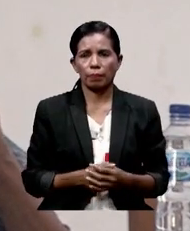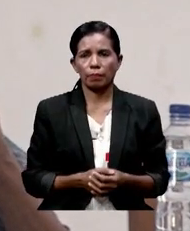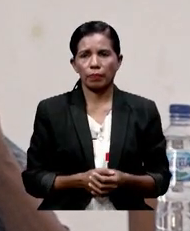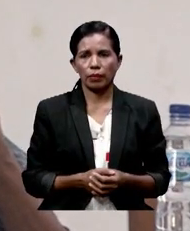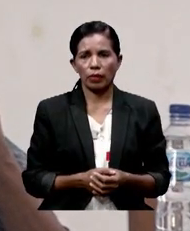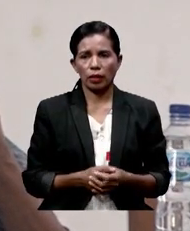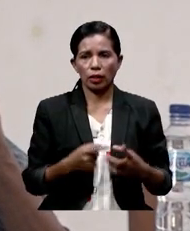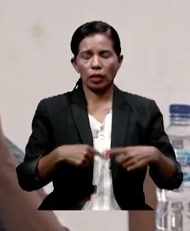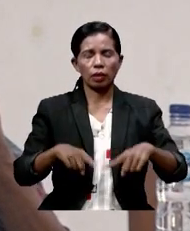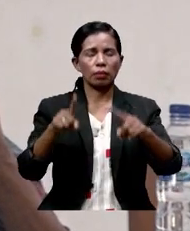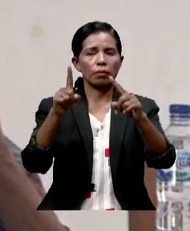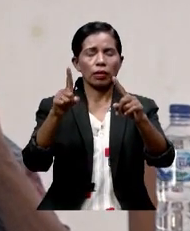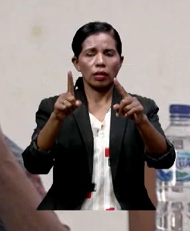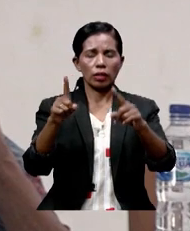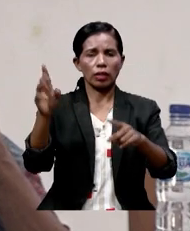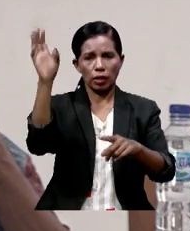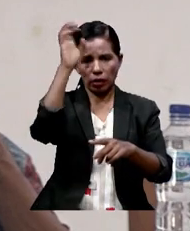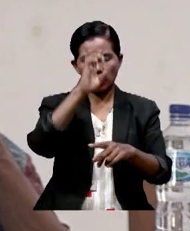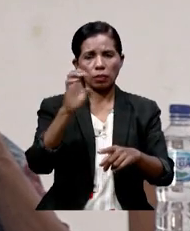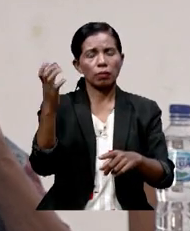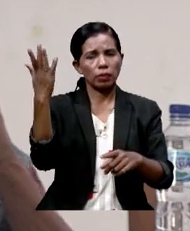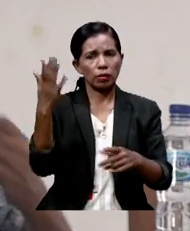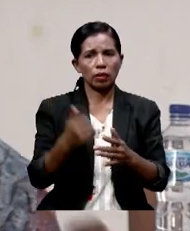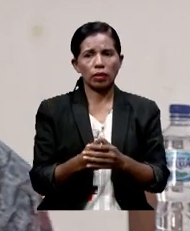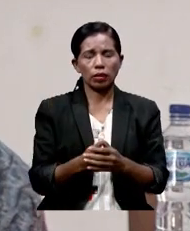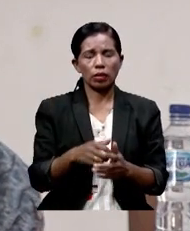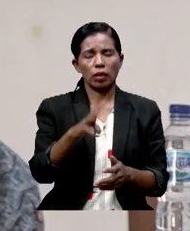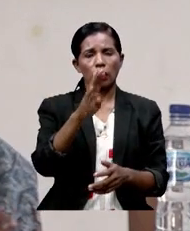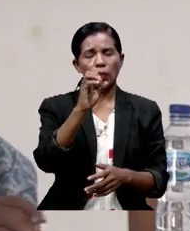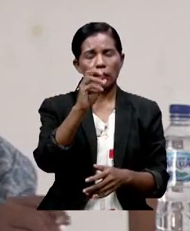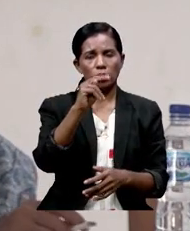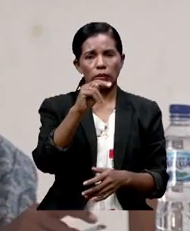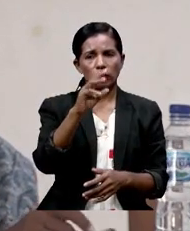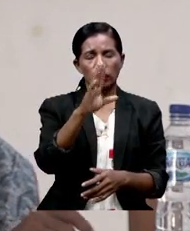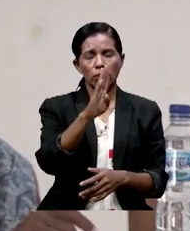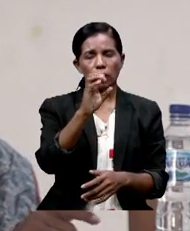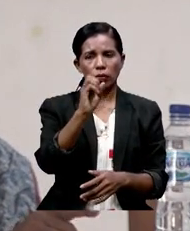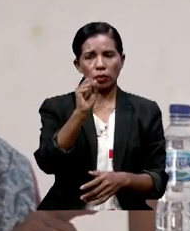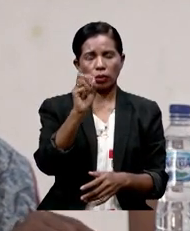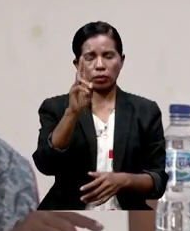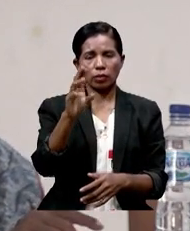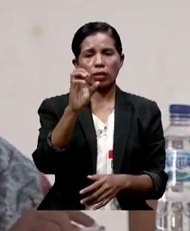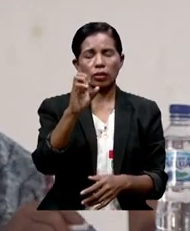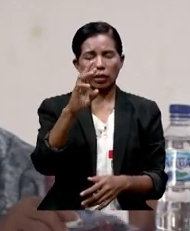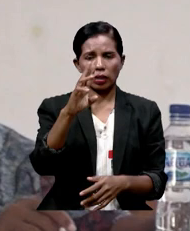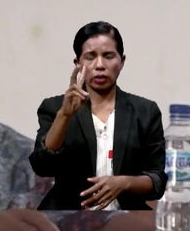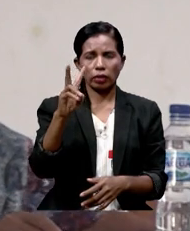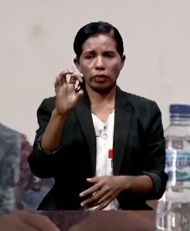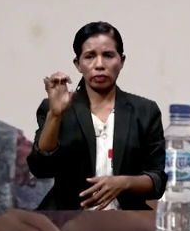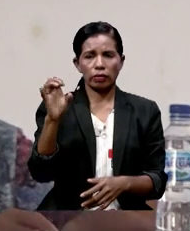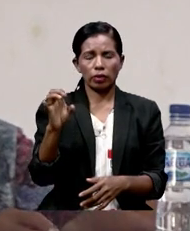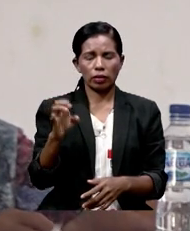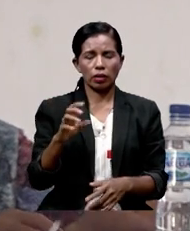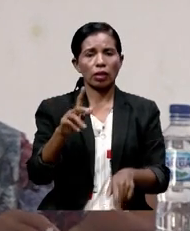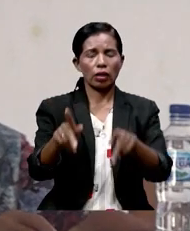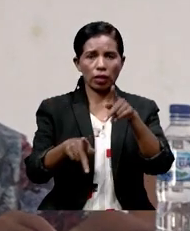Bahrein. Para os Balcãs, e a Europa não vai, e a Bósnia, Kosovo, Sérvia, ódio, leão-los.